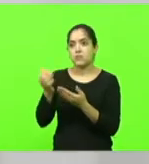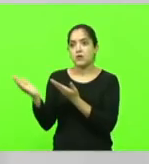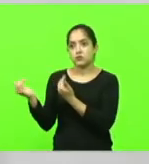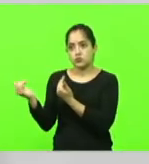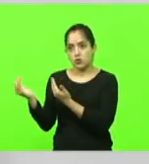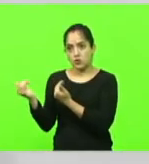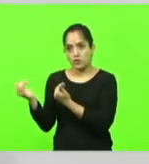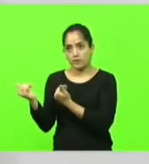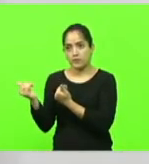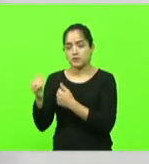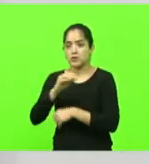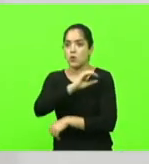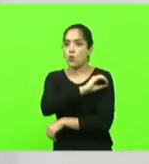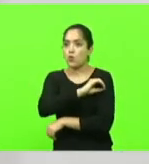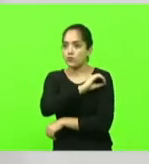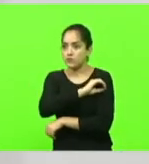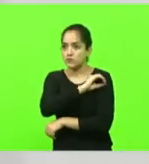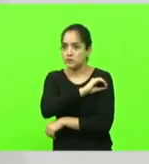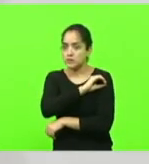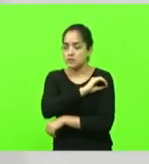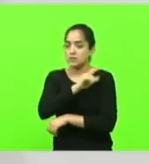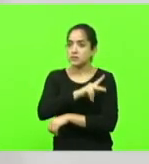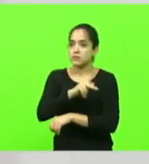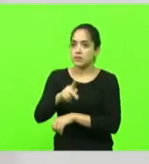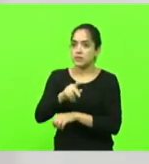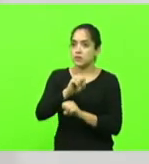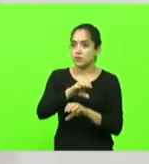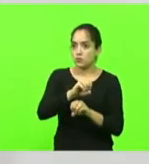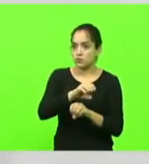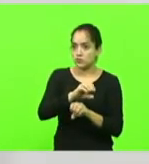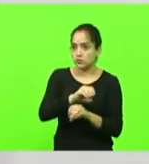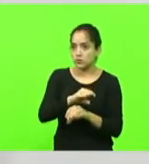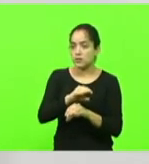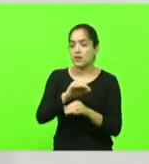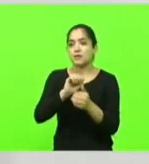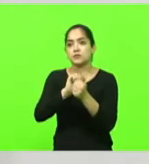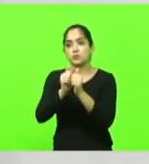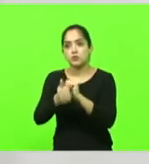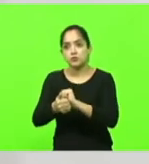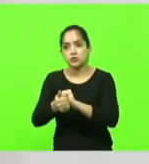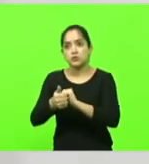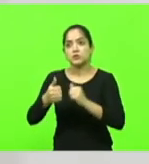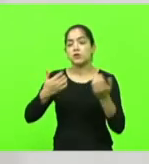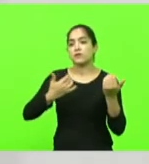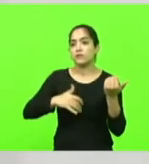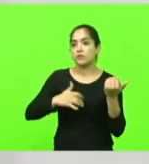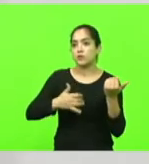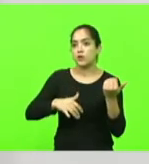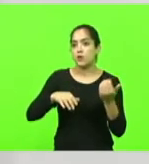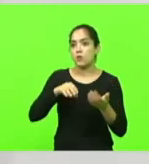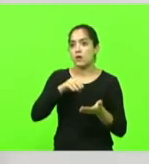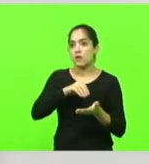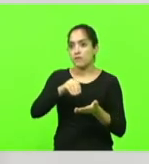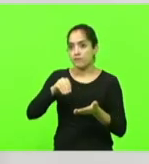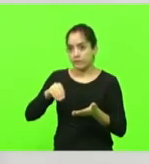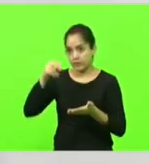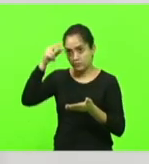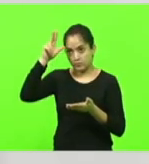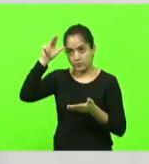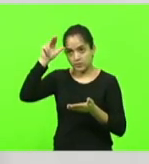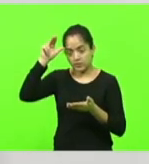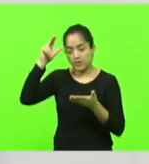de 8 oficinas pedagógicas, dentre elas oficina esportiva, violão, xadrez, artesanato,